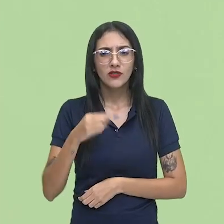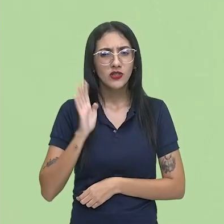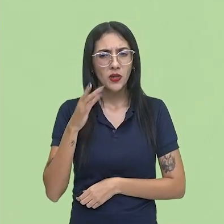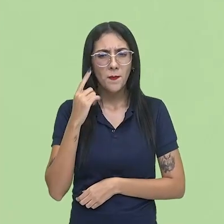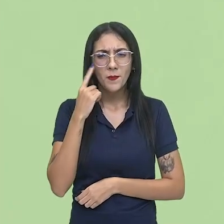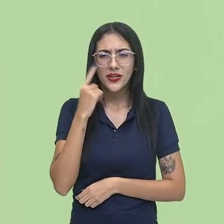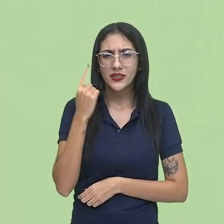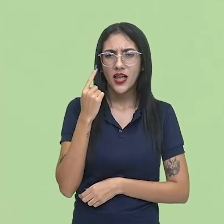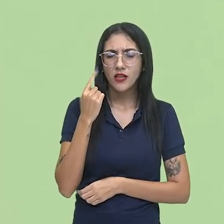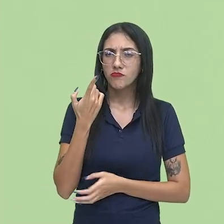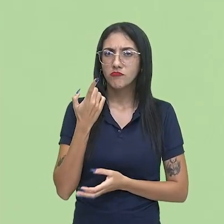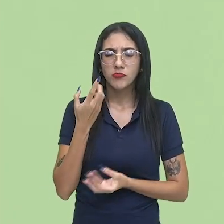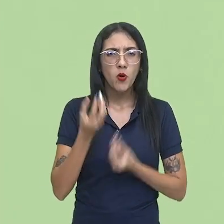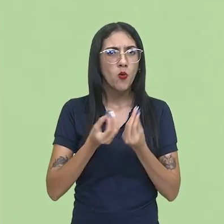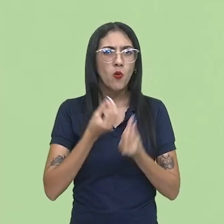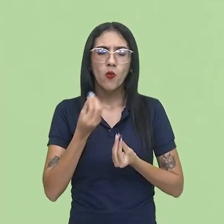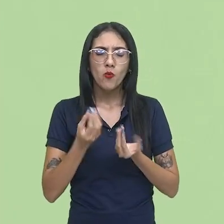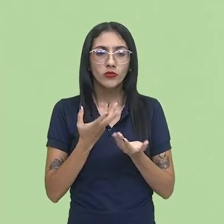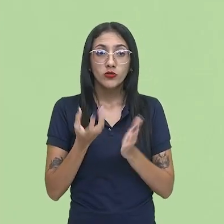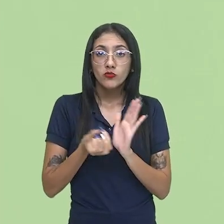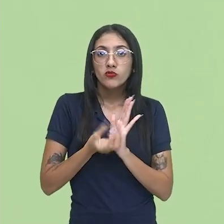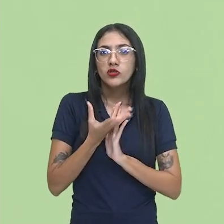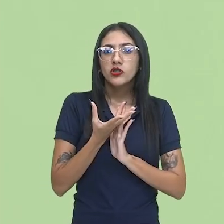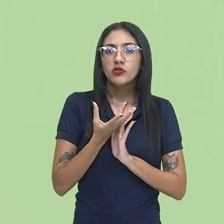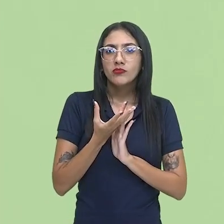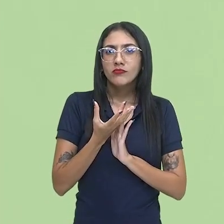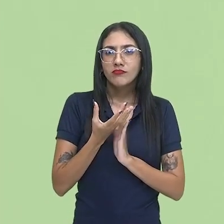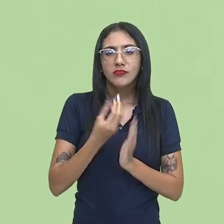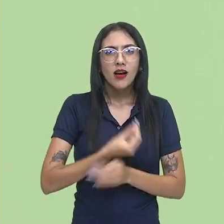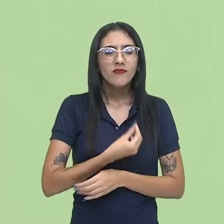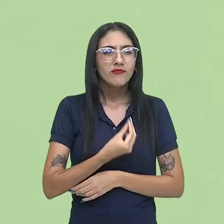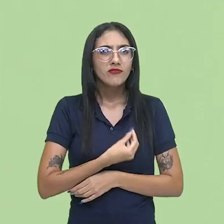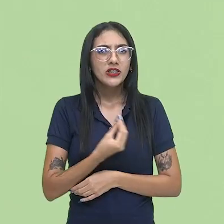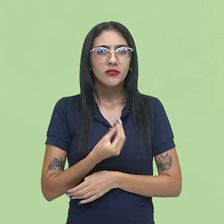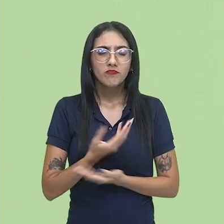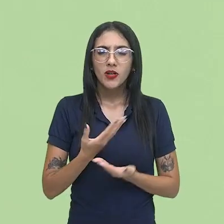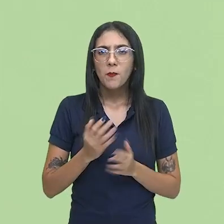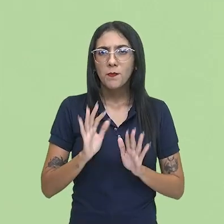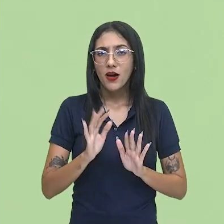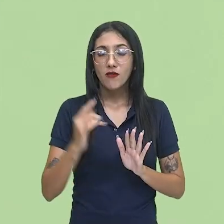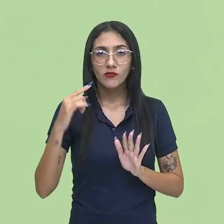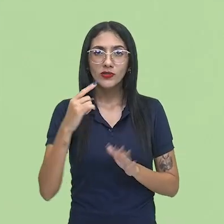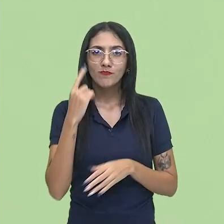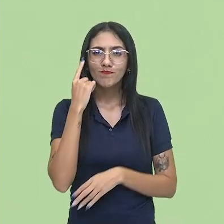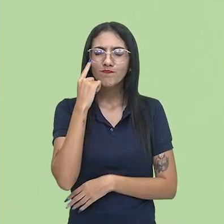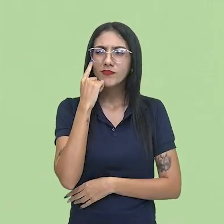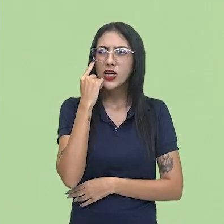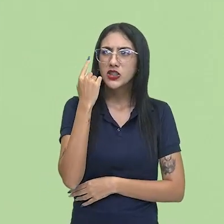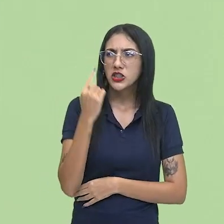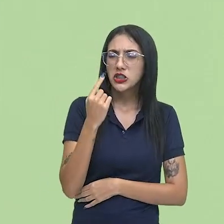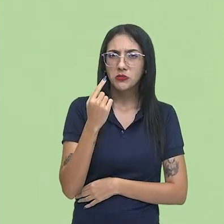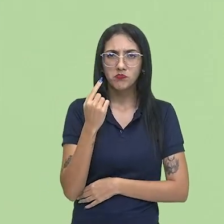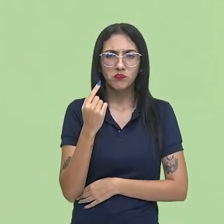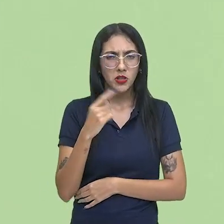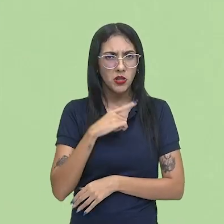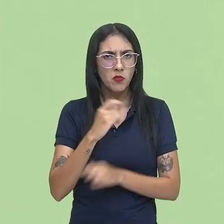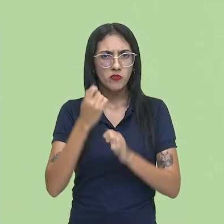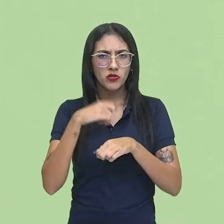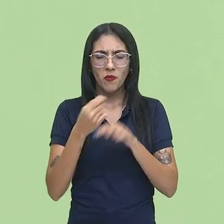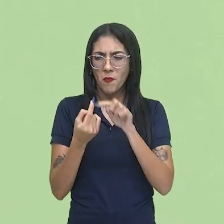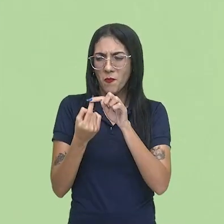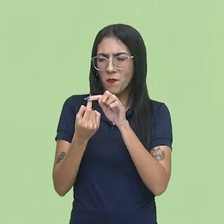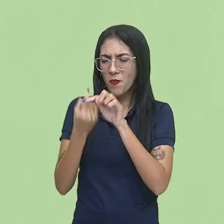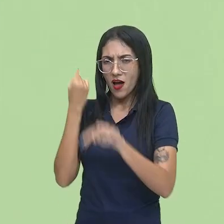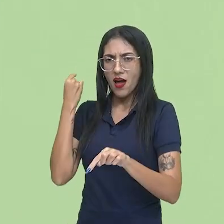questão da origem dessa vida, já que a gente está falando de célula? Imagine você viajar no tempo e tentar